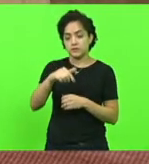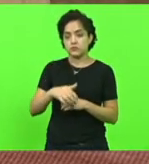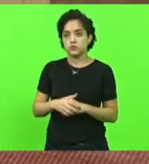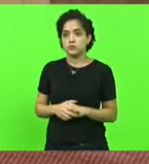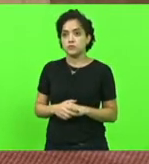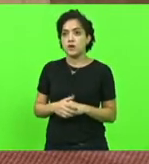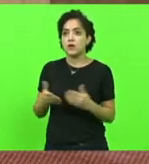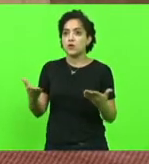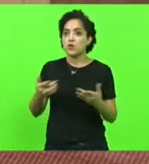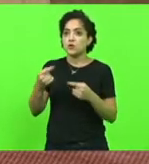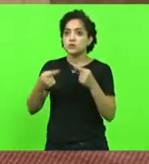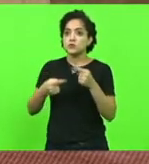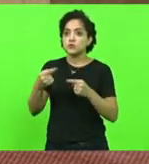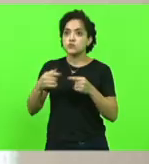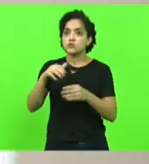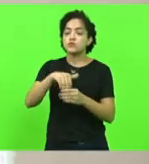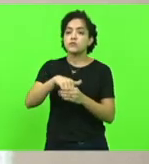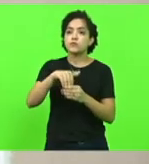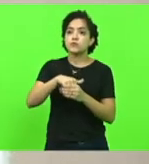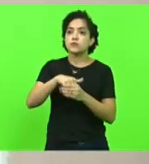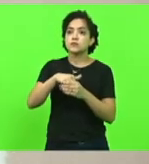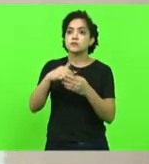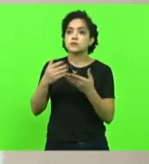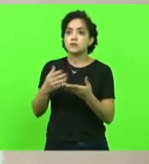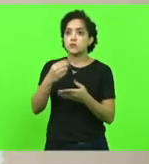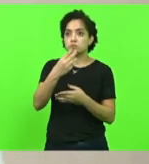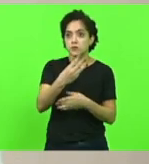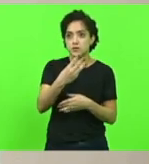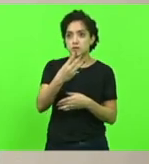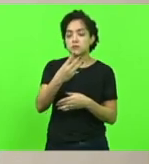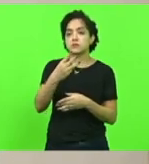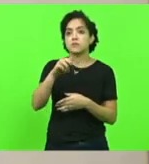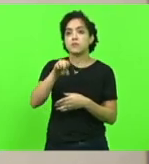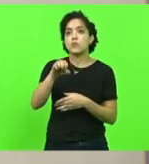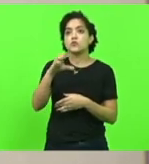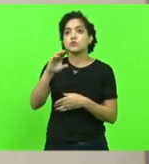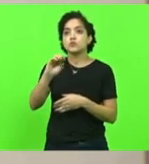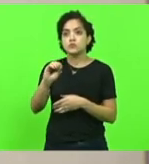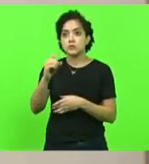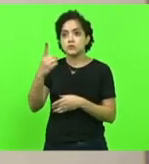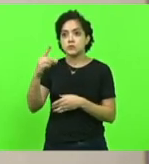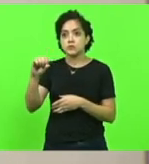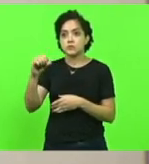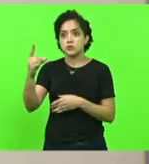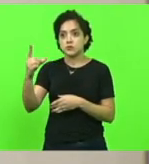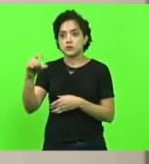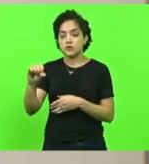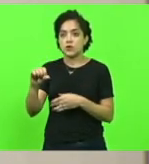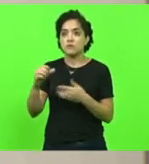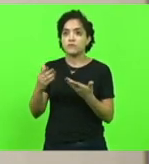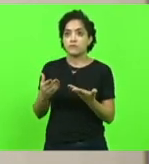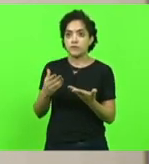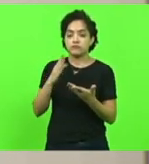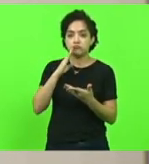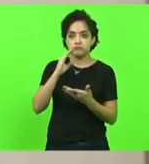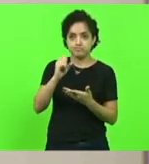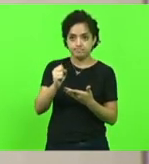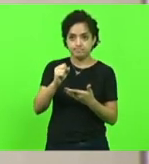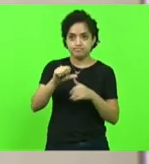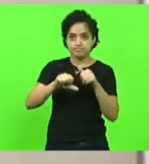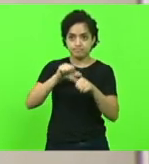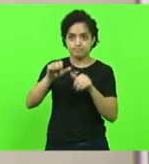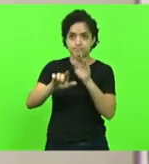Discussão e votação do projeto de lei complementar 3.0, 2019, autor, deputado Bruno Souza, altera a lei complementar